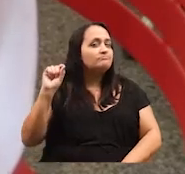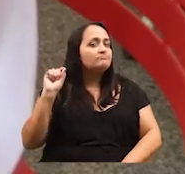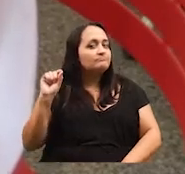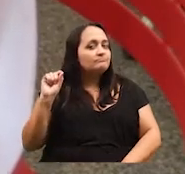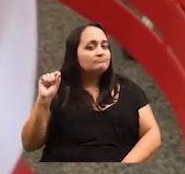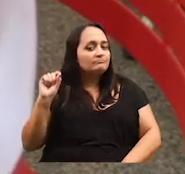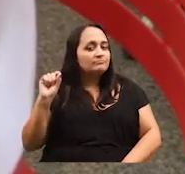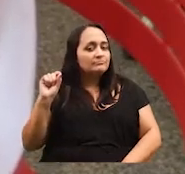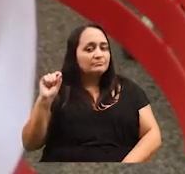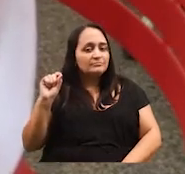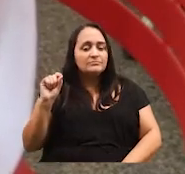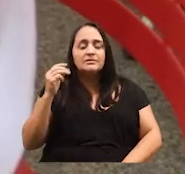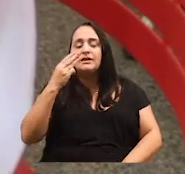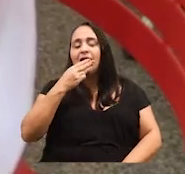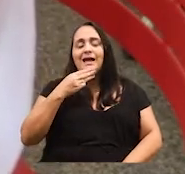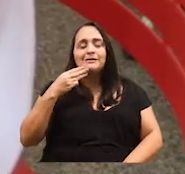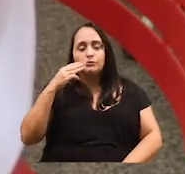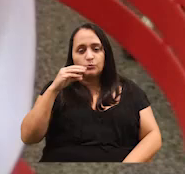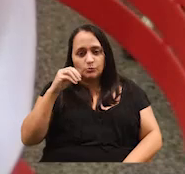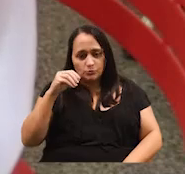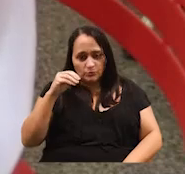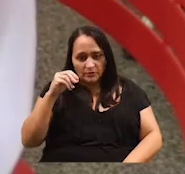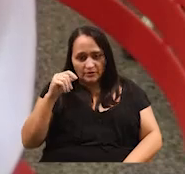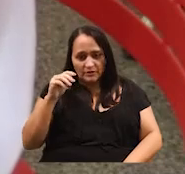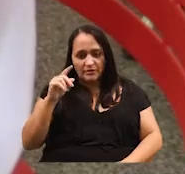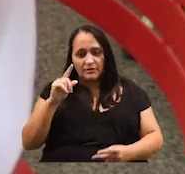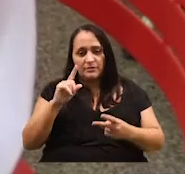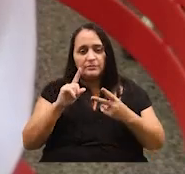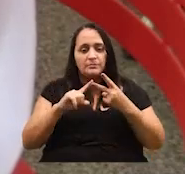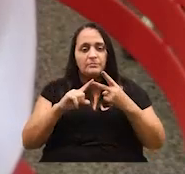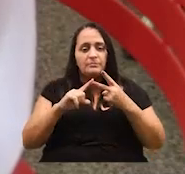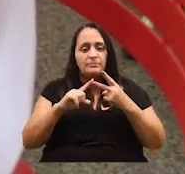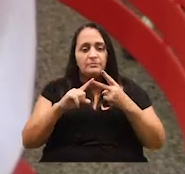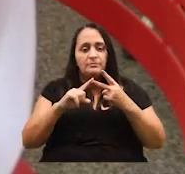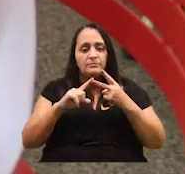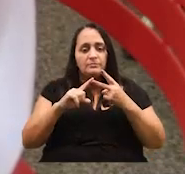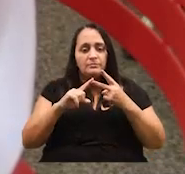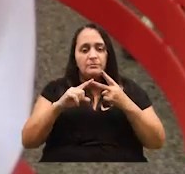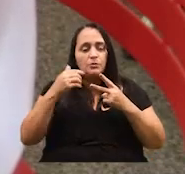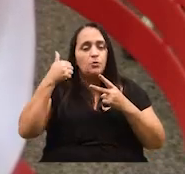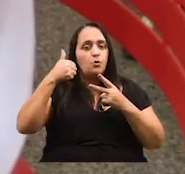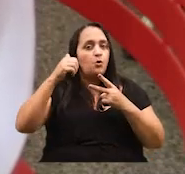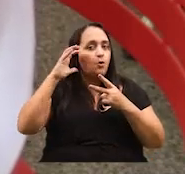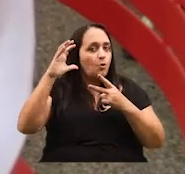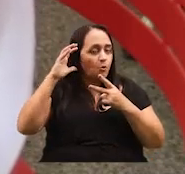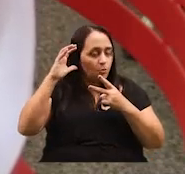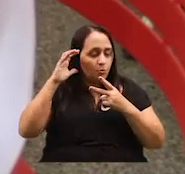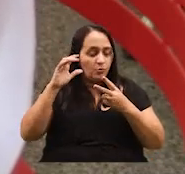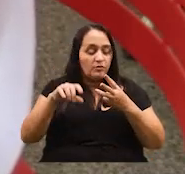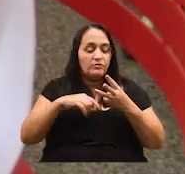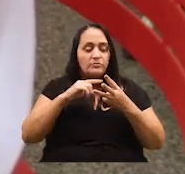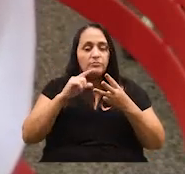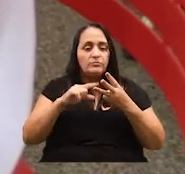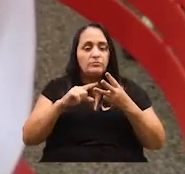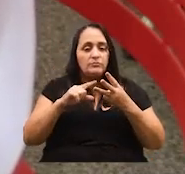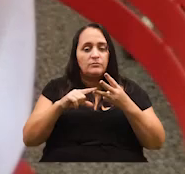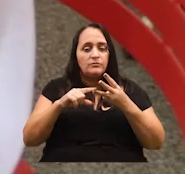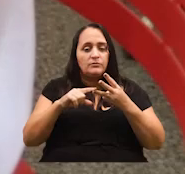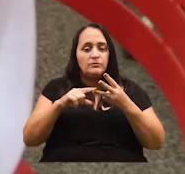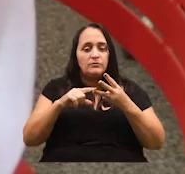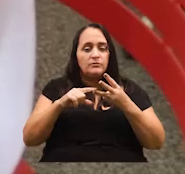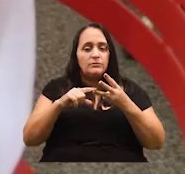Então, você botou açúcar, não botou? Botou o coco. Botou a quantidade de